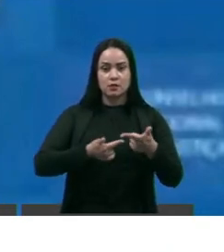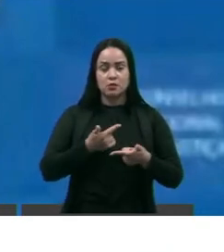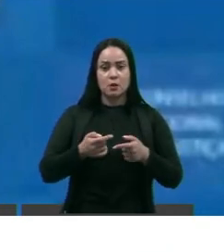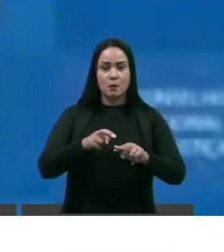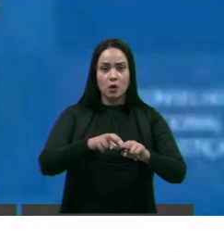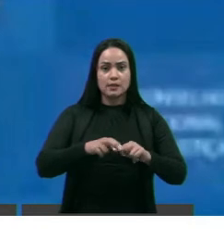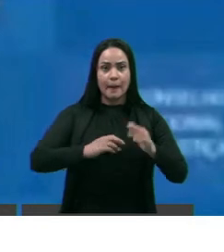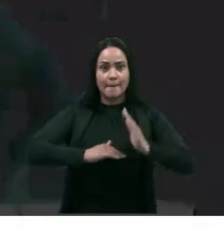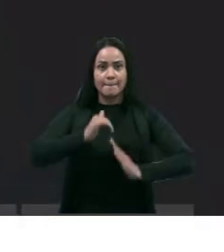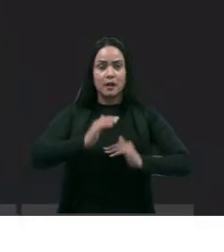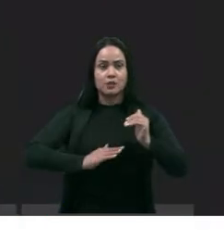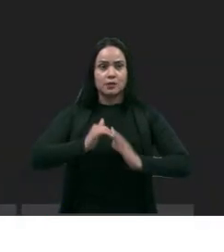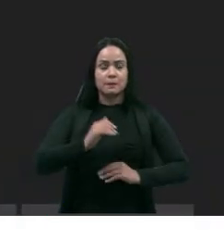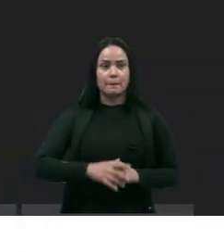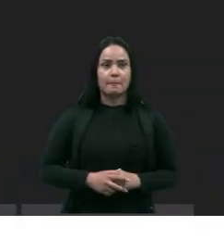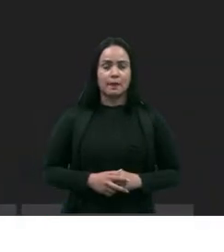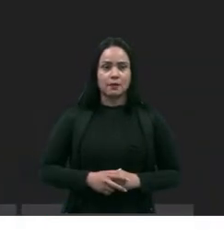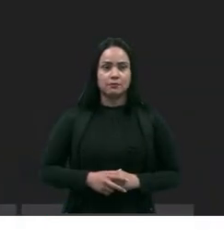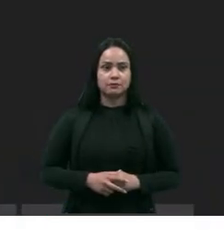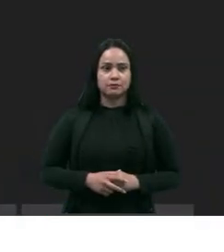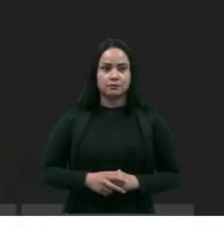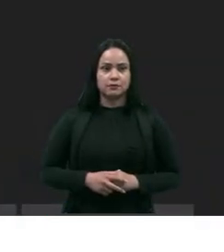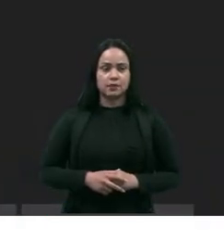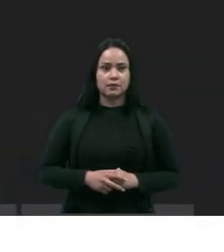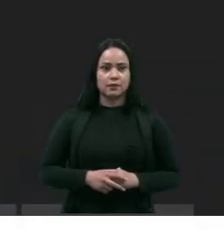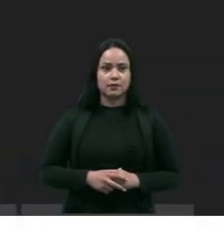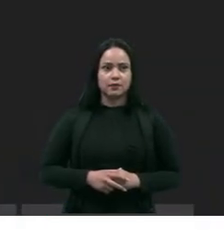da prática de conduta de relatório. Estou